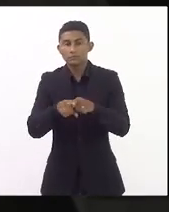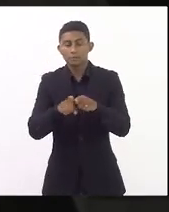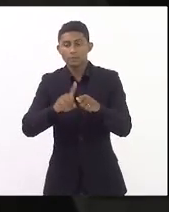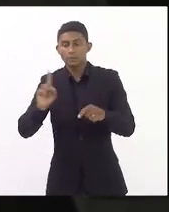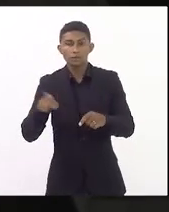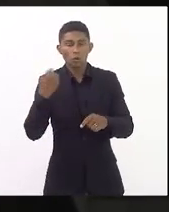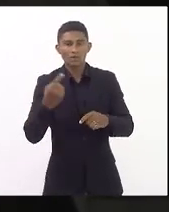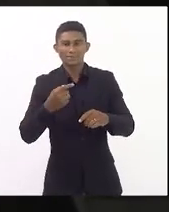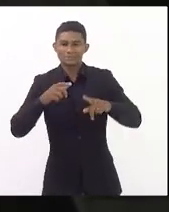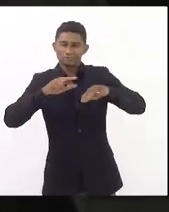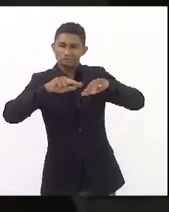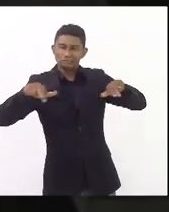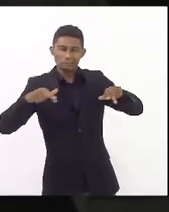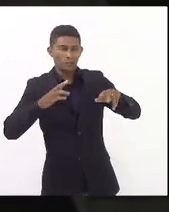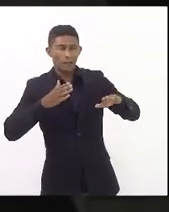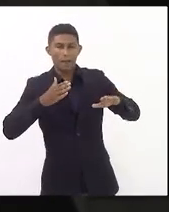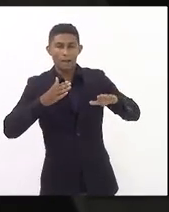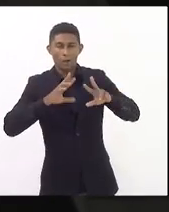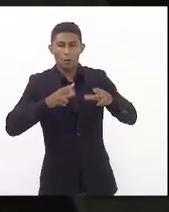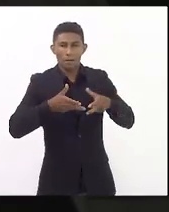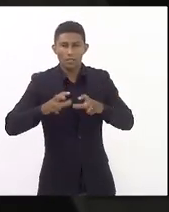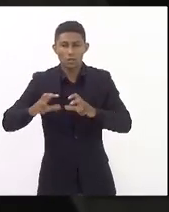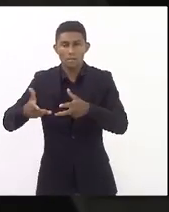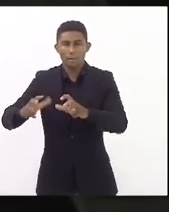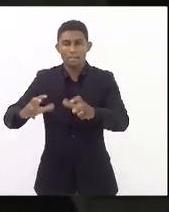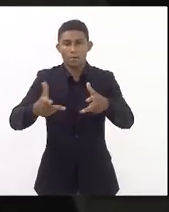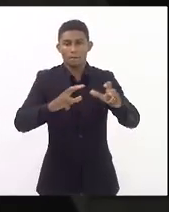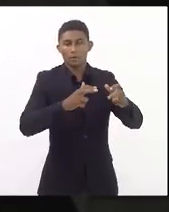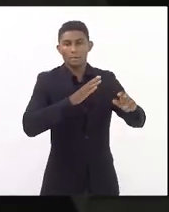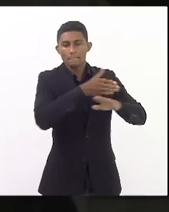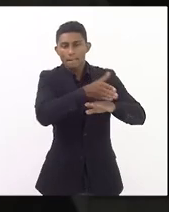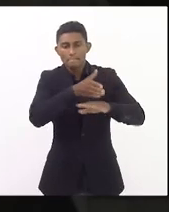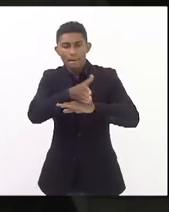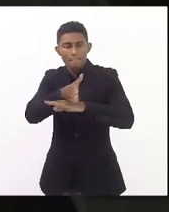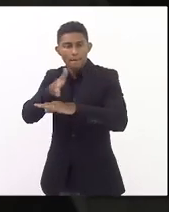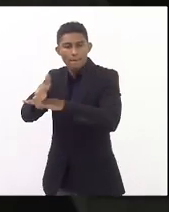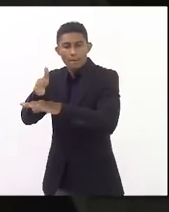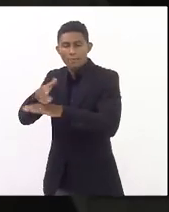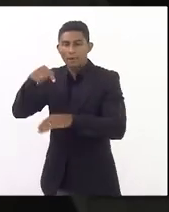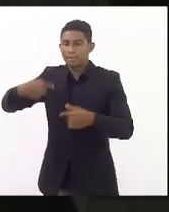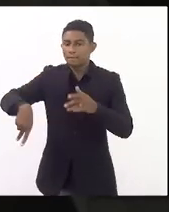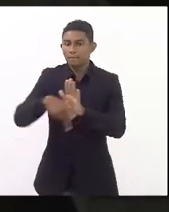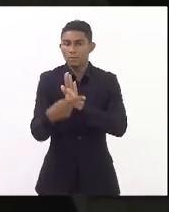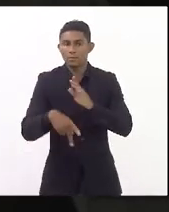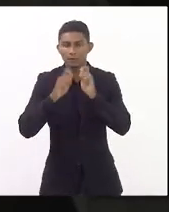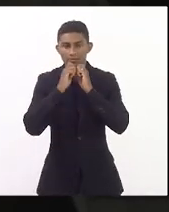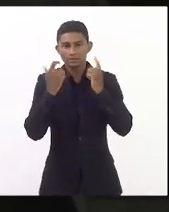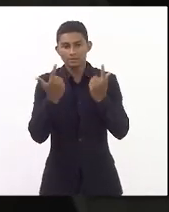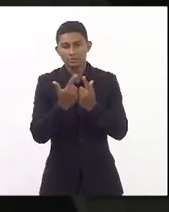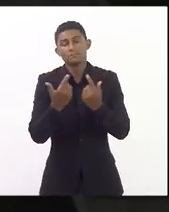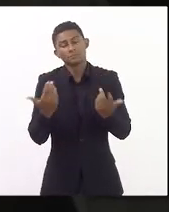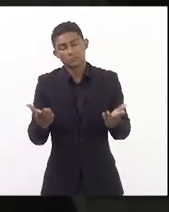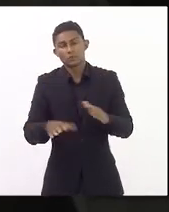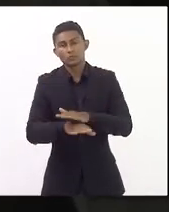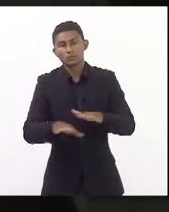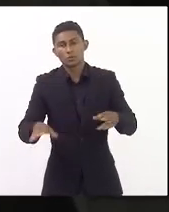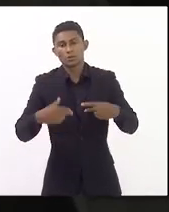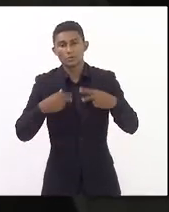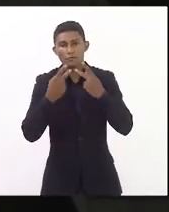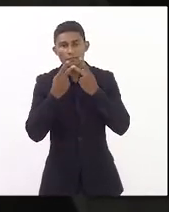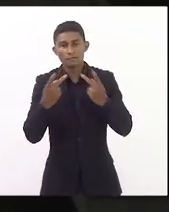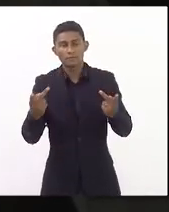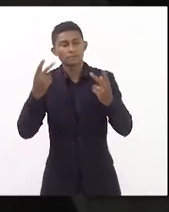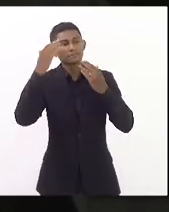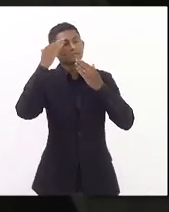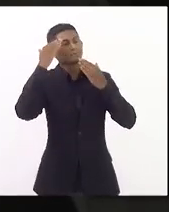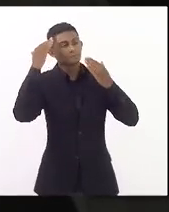participação nas comissões permanentes da Casa. Então, senhora presidente, é o que eu tinha que trazer,